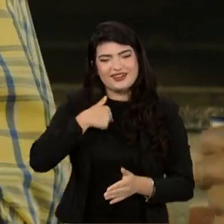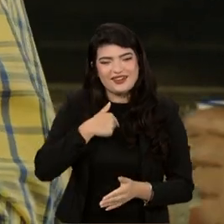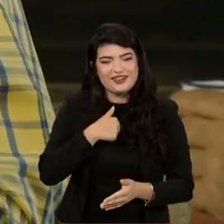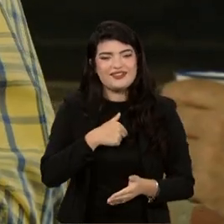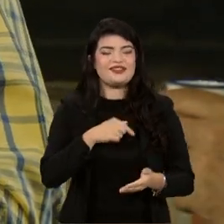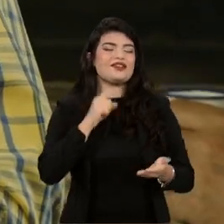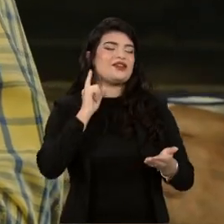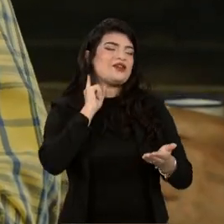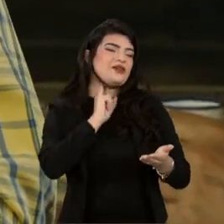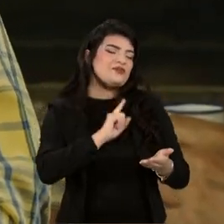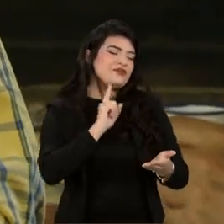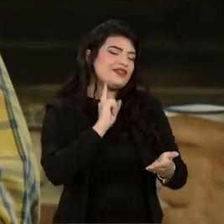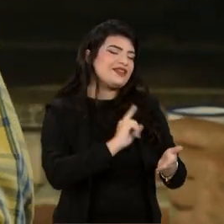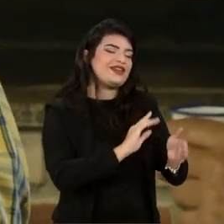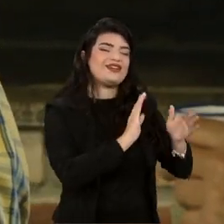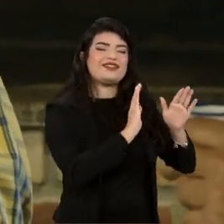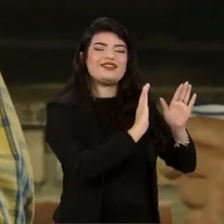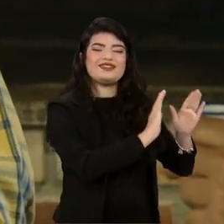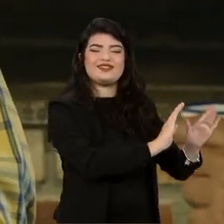Minas